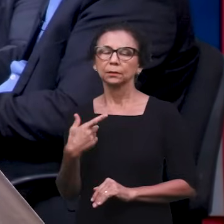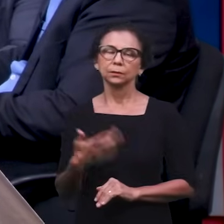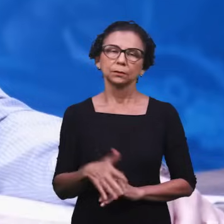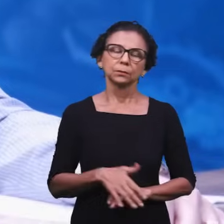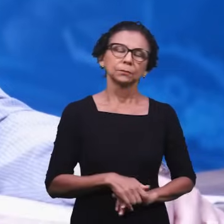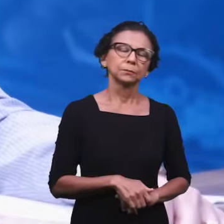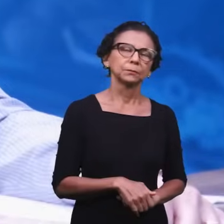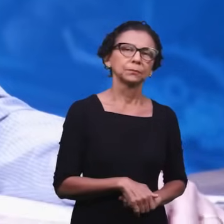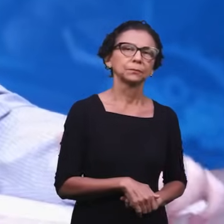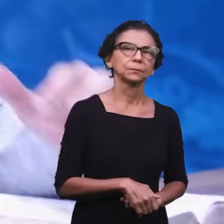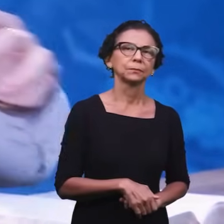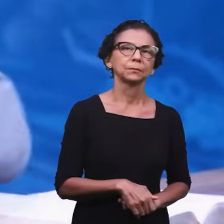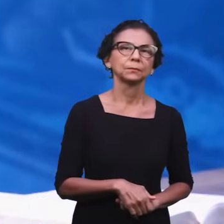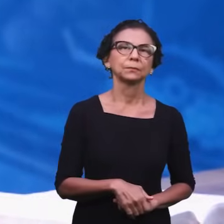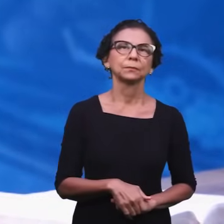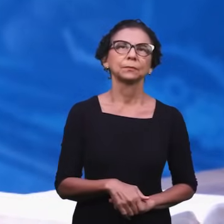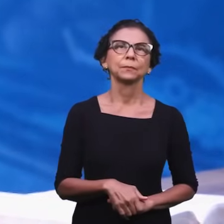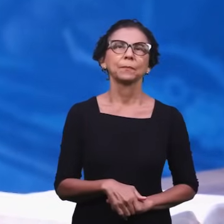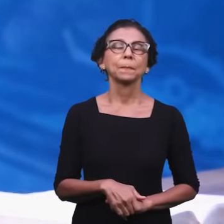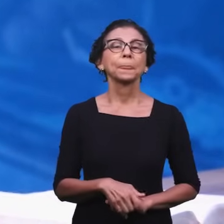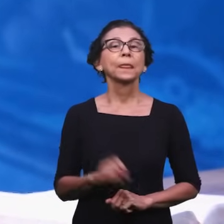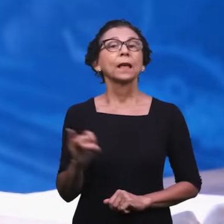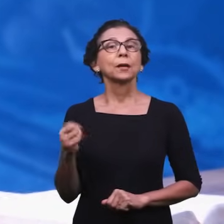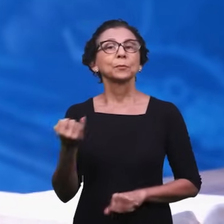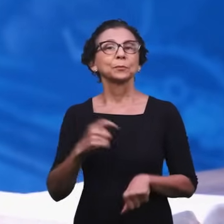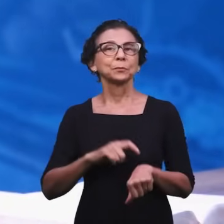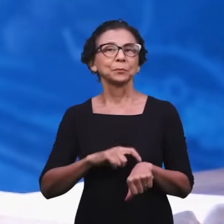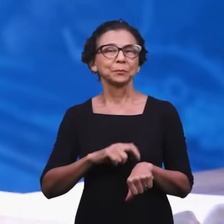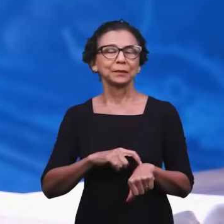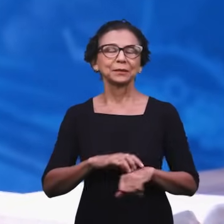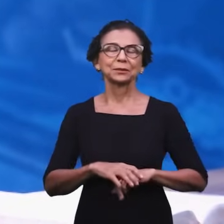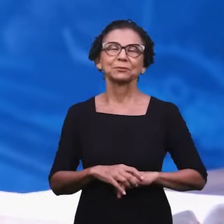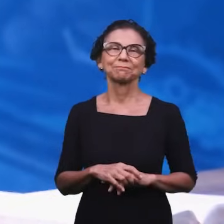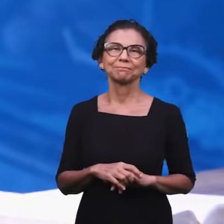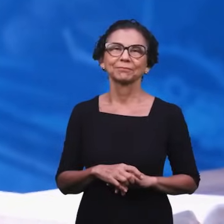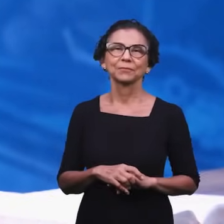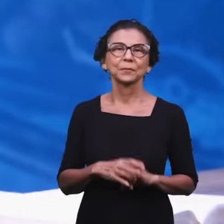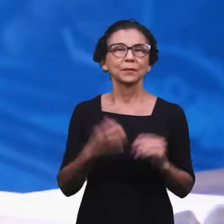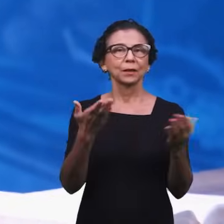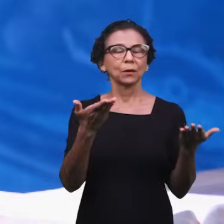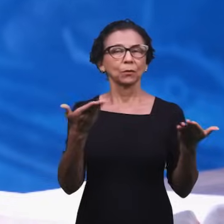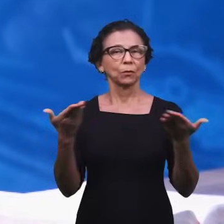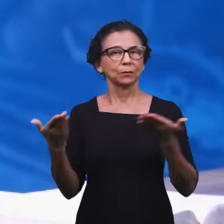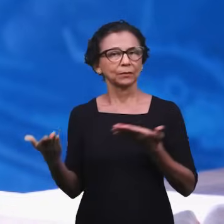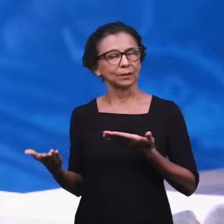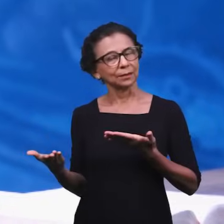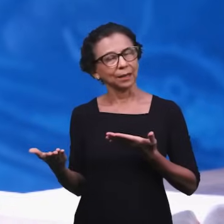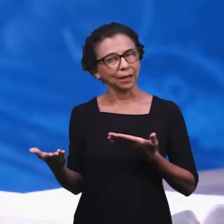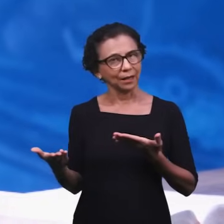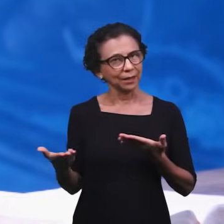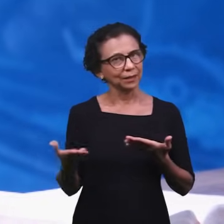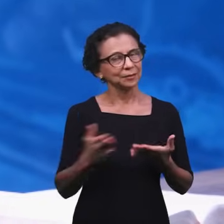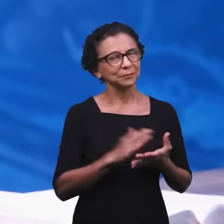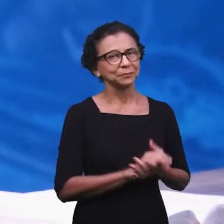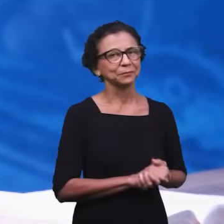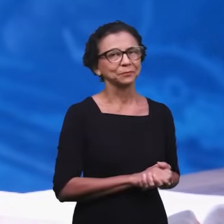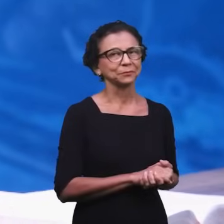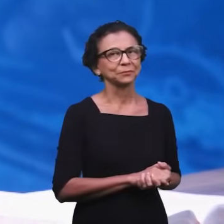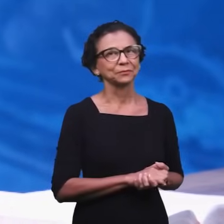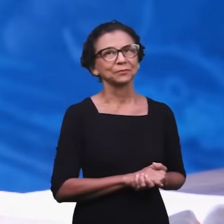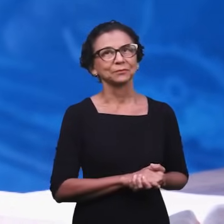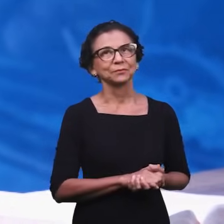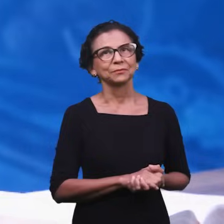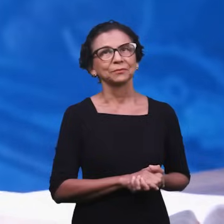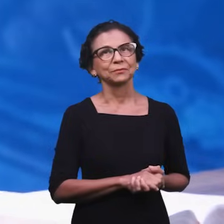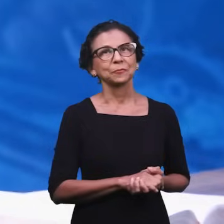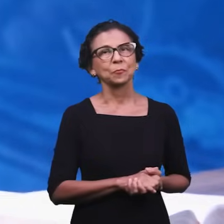do Senhor continuamente. Isso. Bem, eu gostaria de aproveitar esse momento para fazer um convite a você que está nos assistindo.